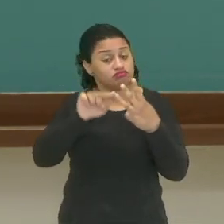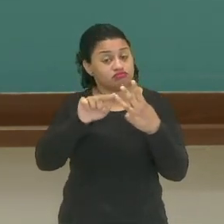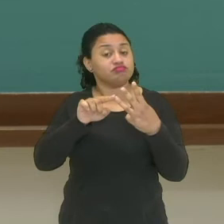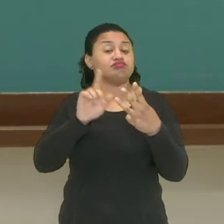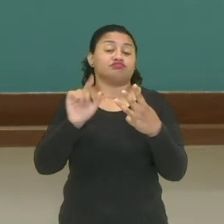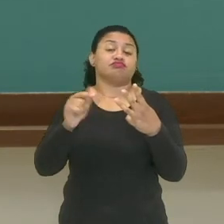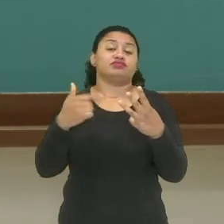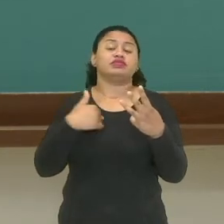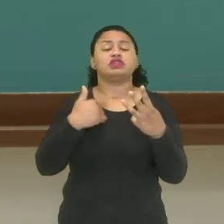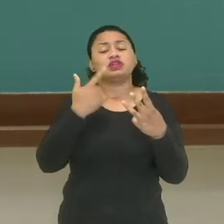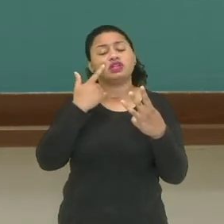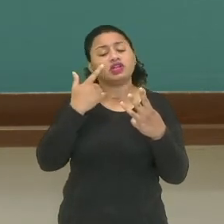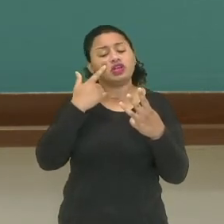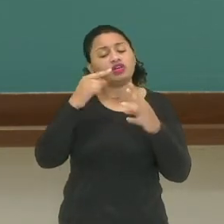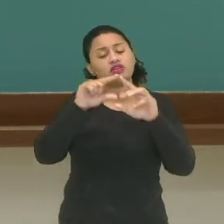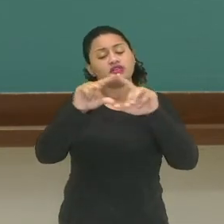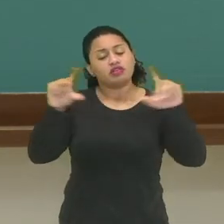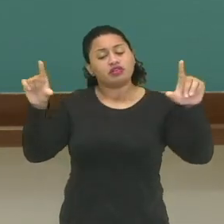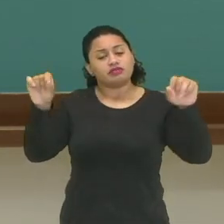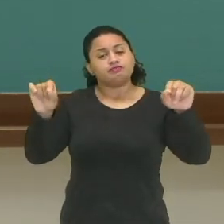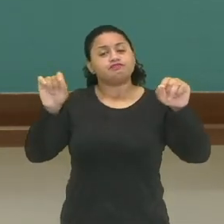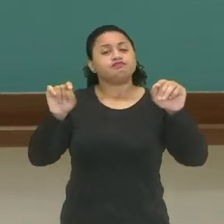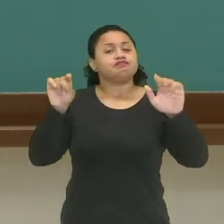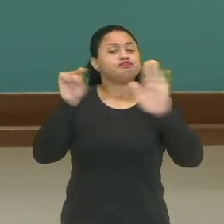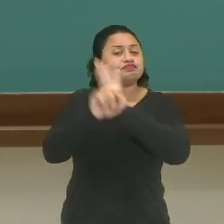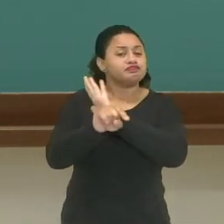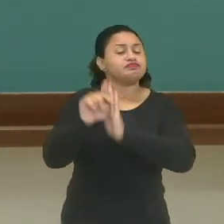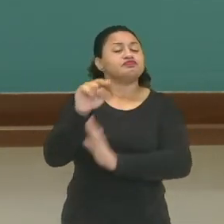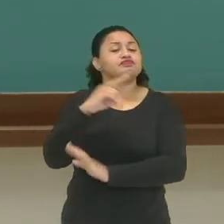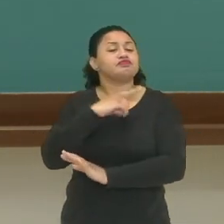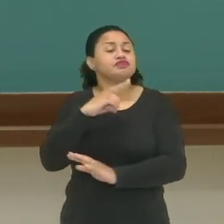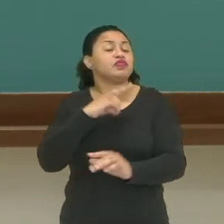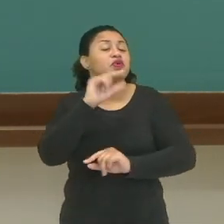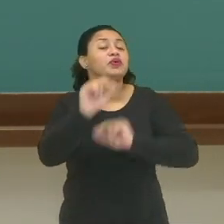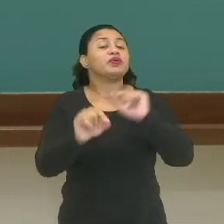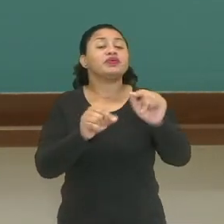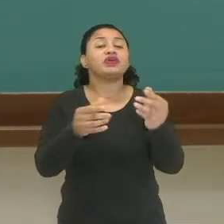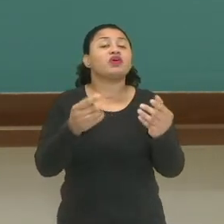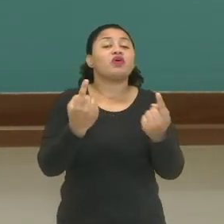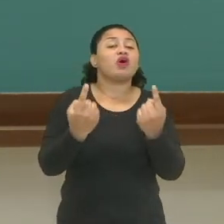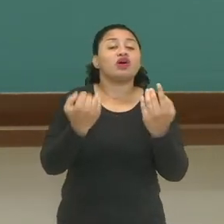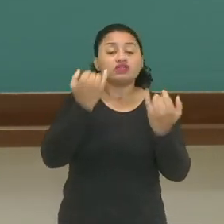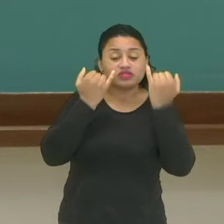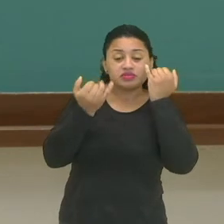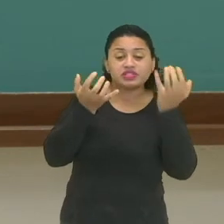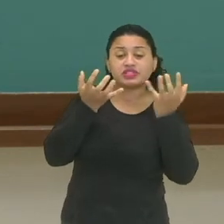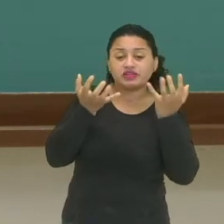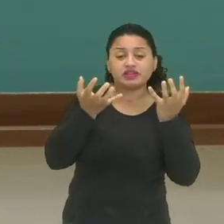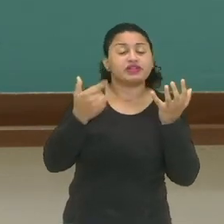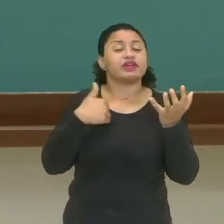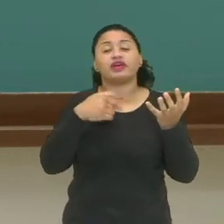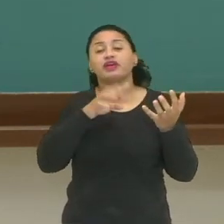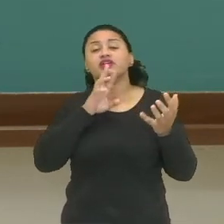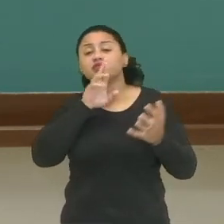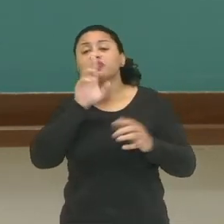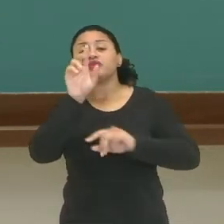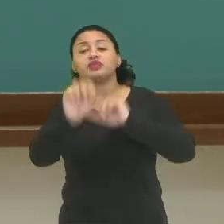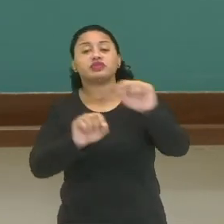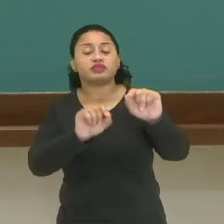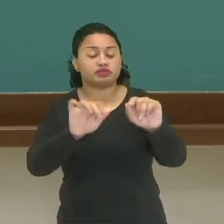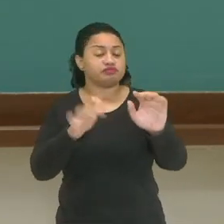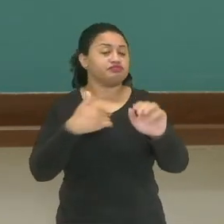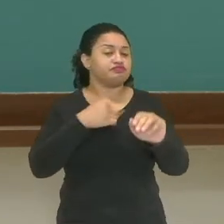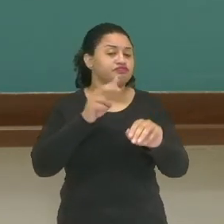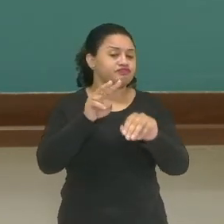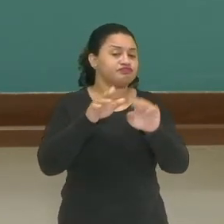que o enunciado está te perguntando, o que ele quer saber, o que ele quer que você resolva. Eu sempre